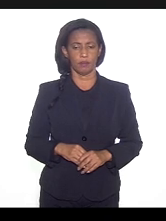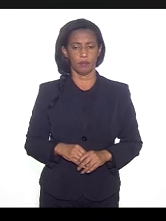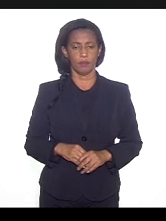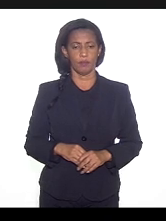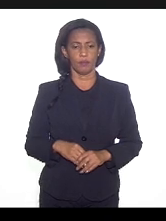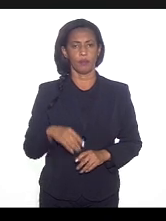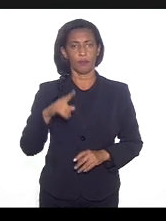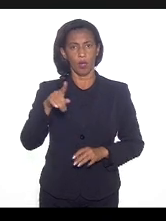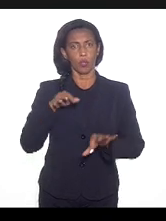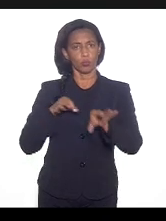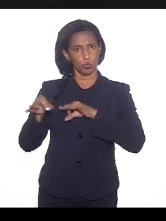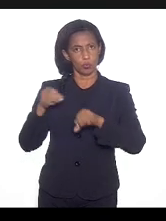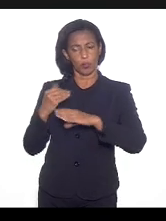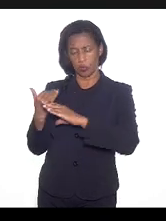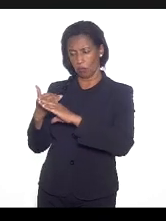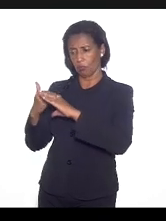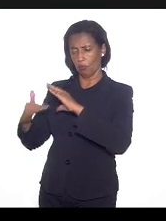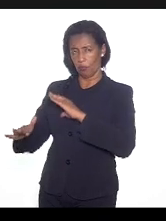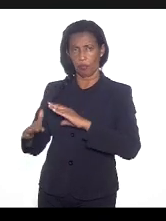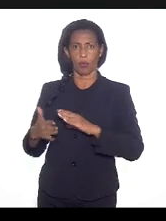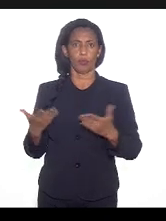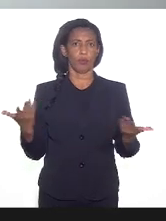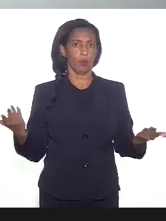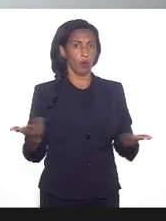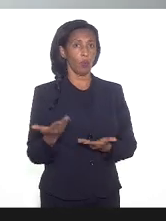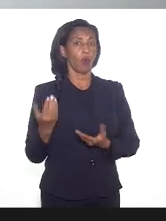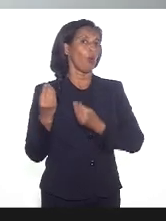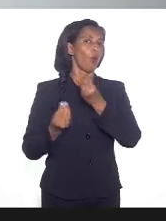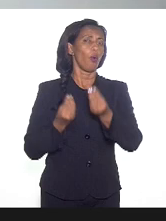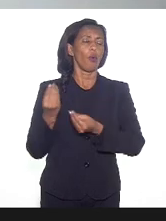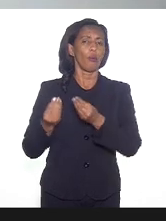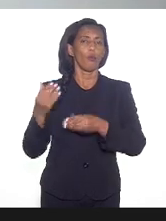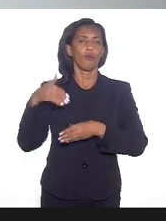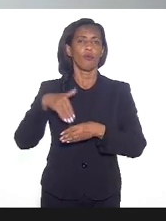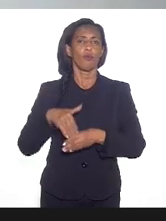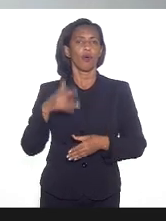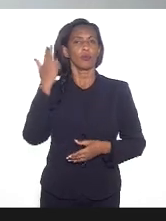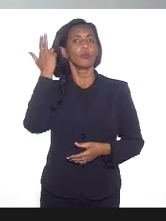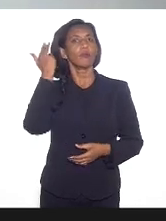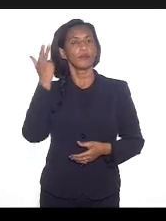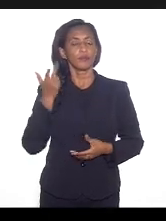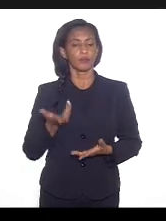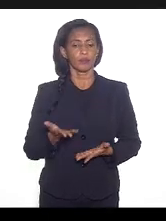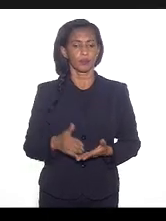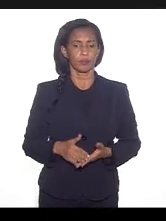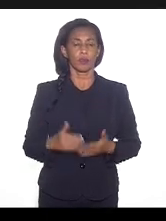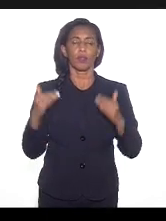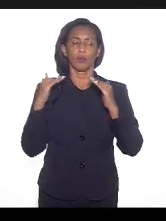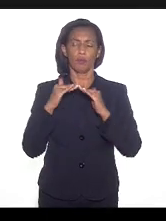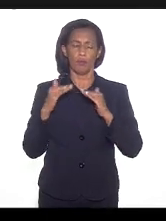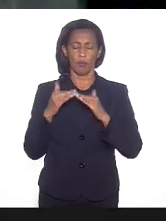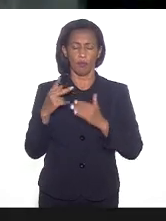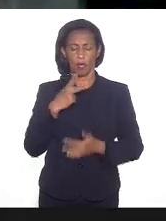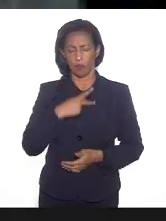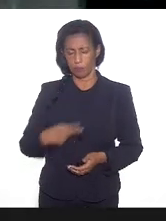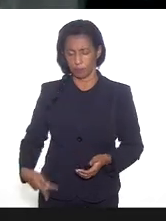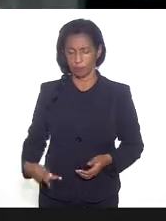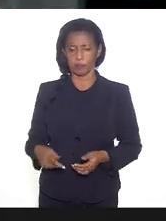os projetos também com antecedência. Como vota o deputado Eliomar Coelho? Favorável,